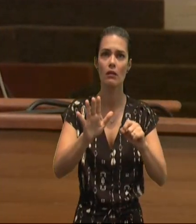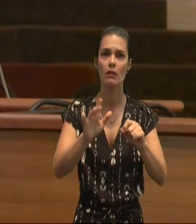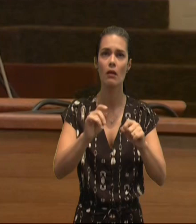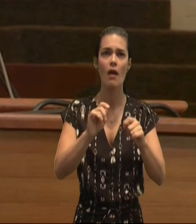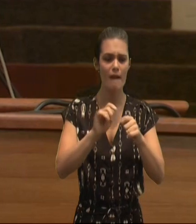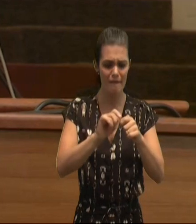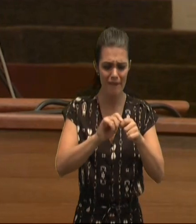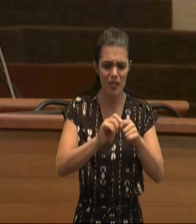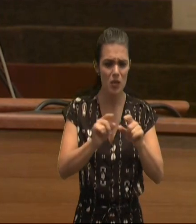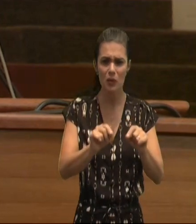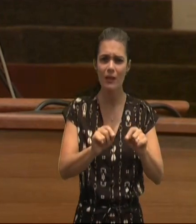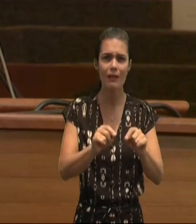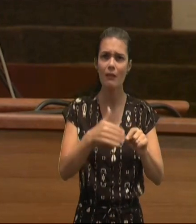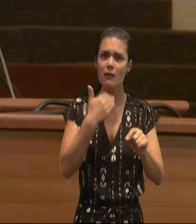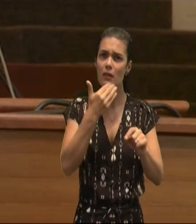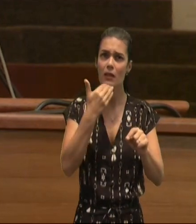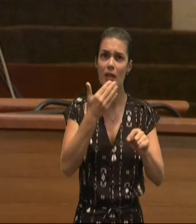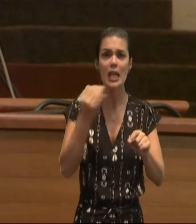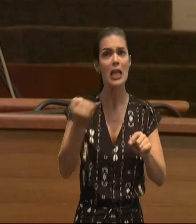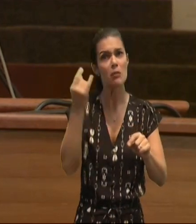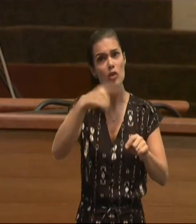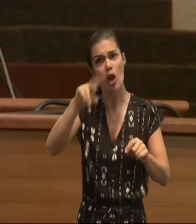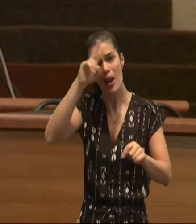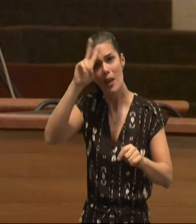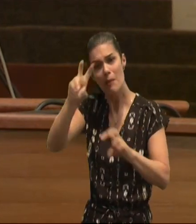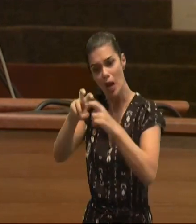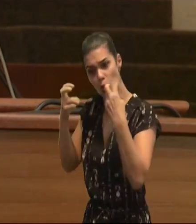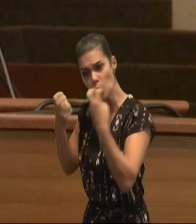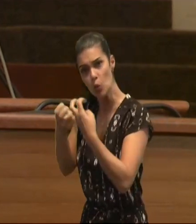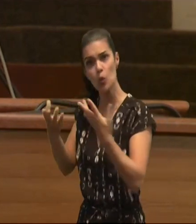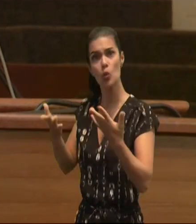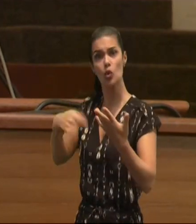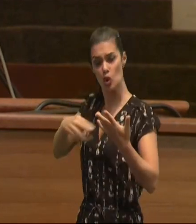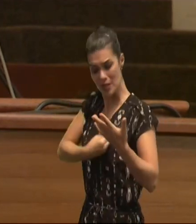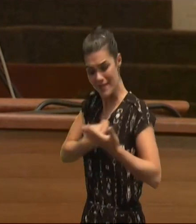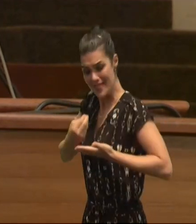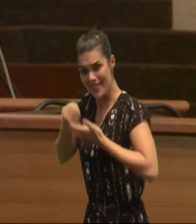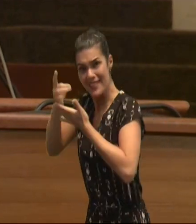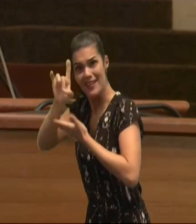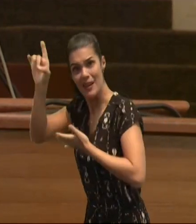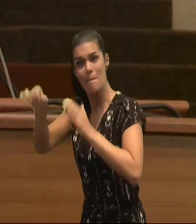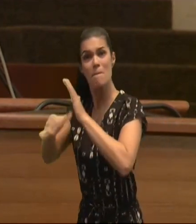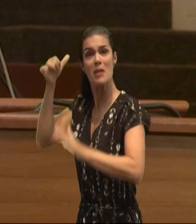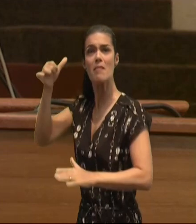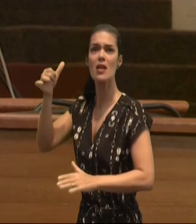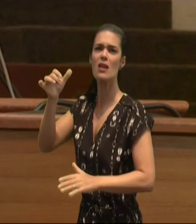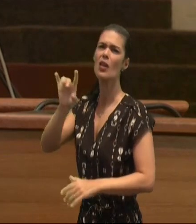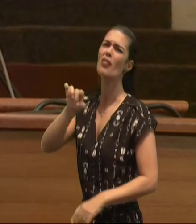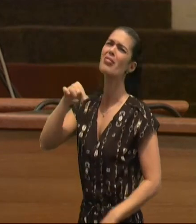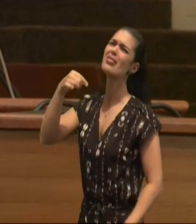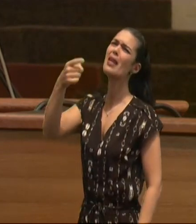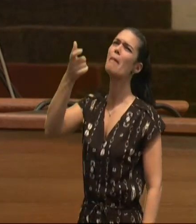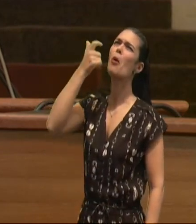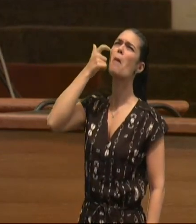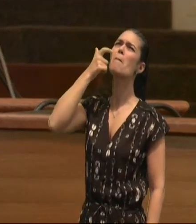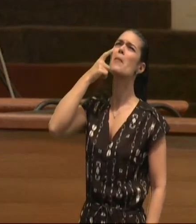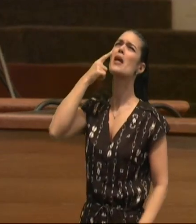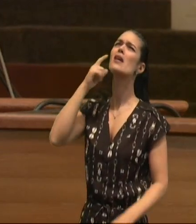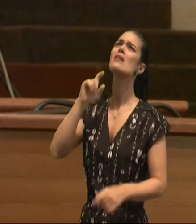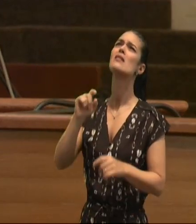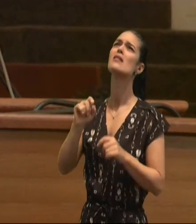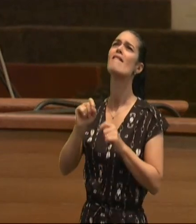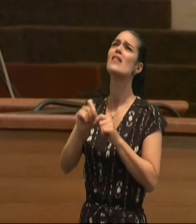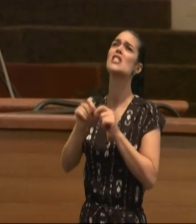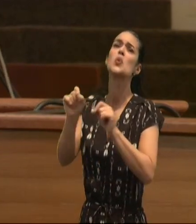nós restaurarmos o nosso culto ao Senhor, a nossa vida ao Senhor em primeiro lugar, para depois nós pensarmos naquilo que nós